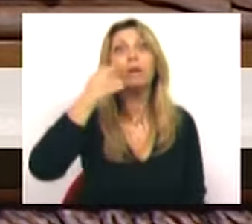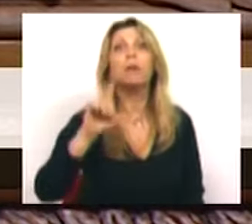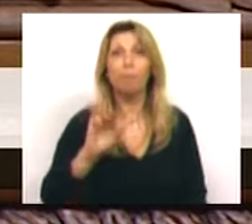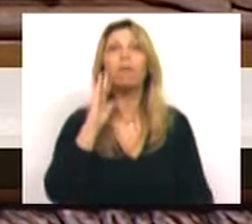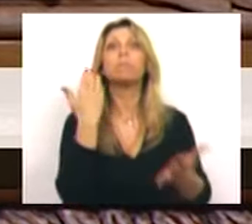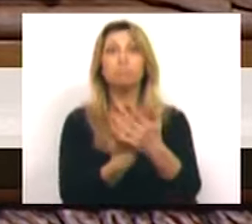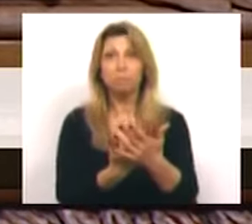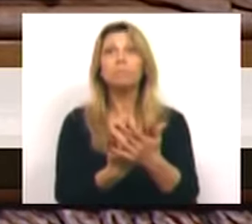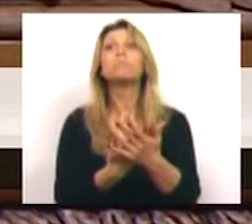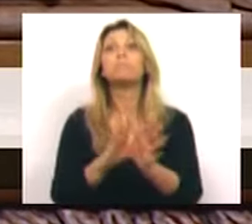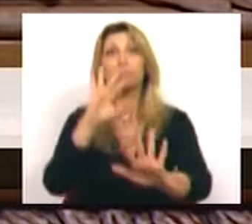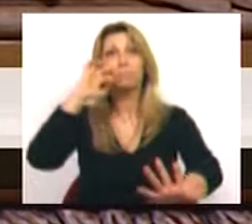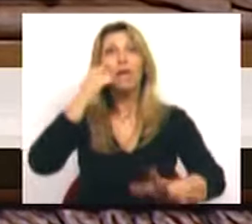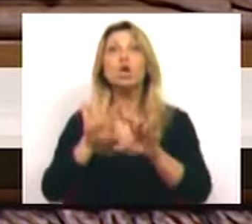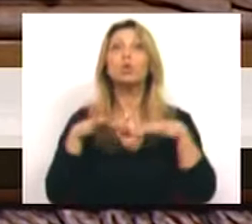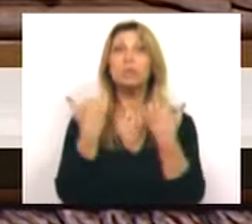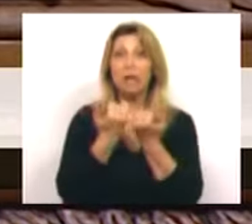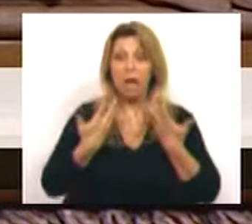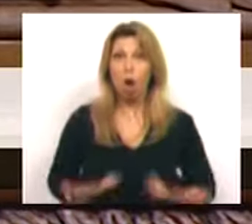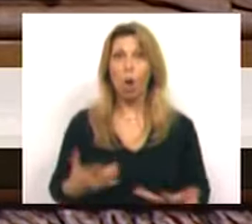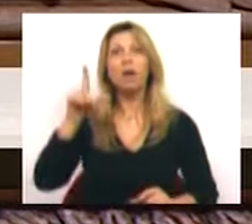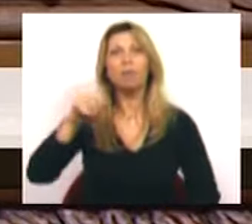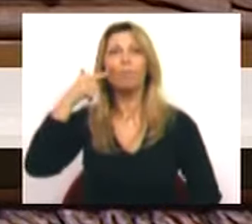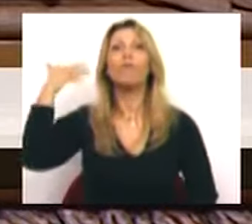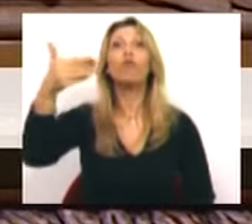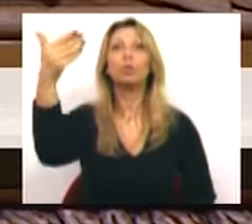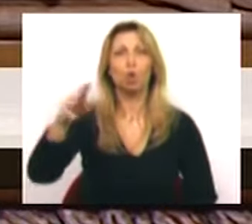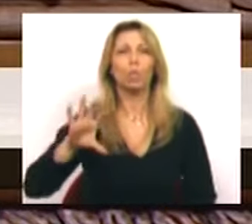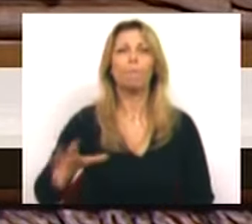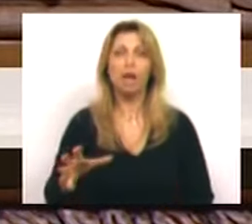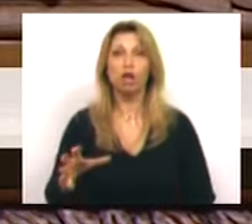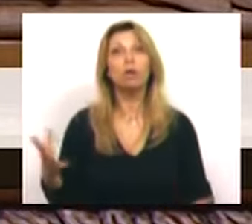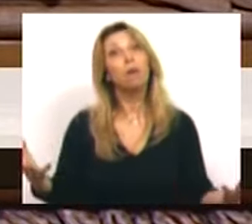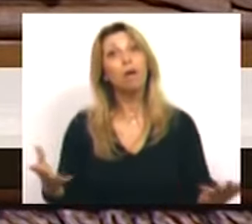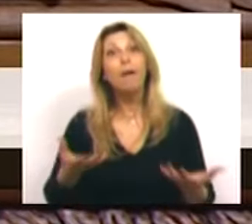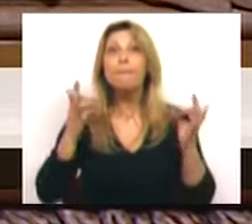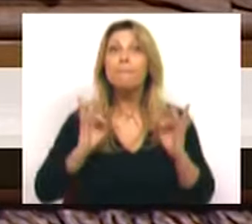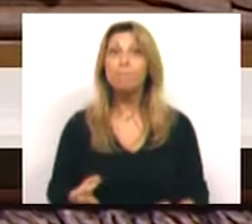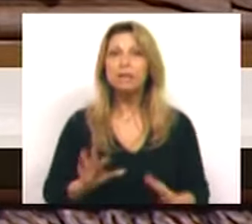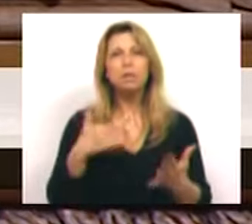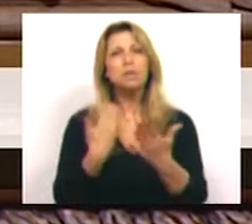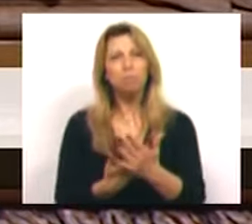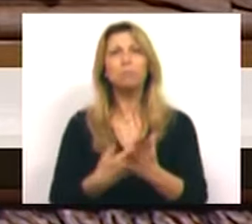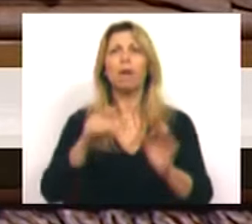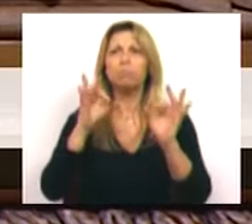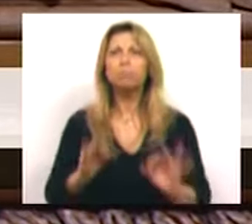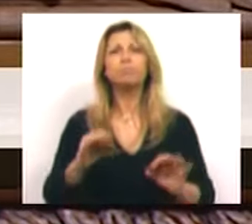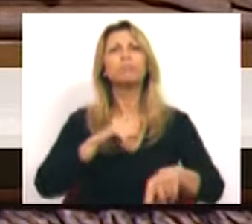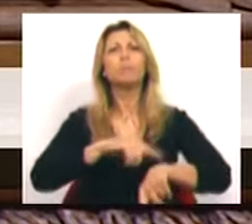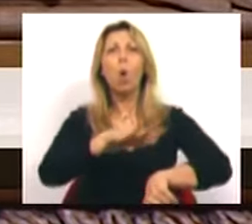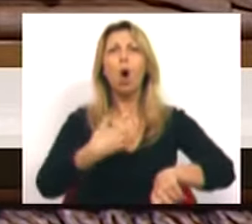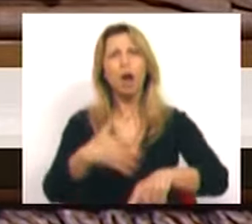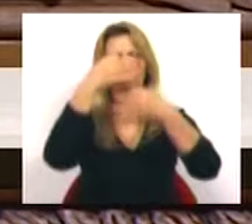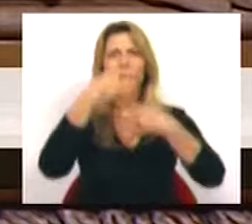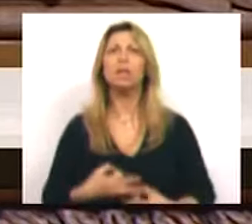a sociedade, para o presente e para o futuro do país. É indispensável assegurar horários dignos e revogar